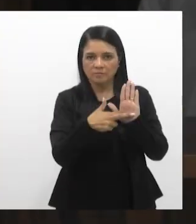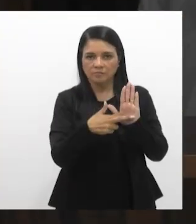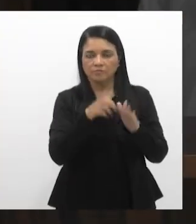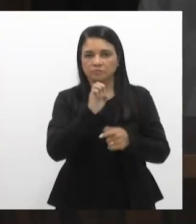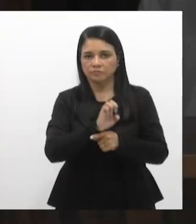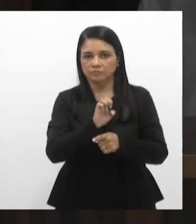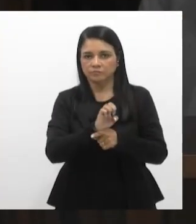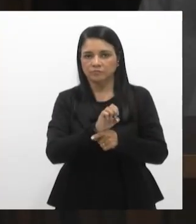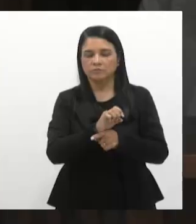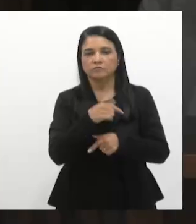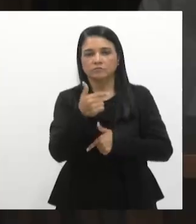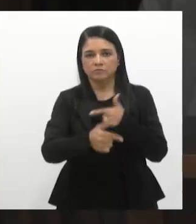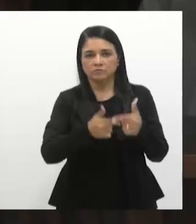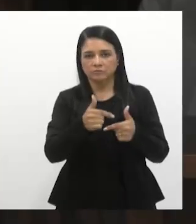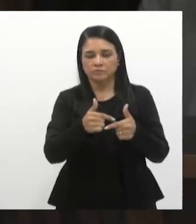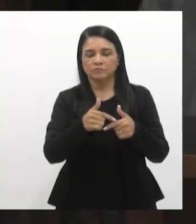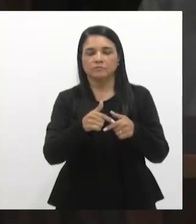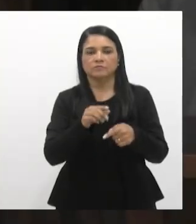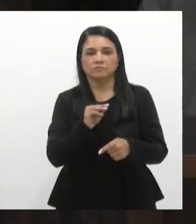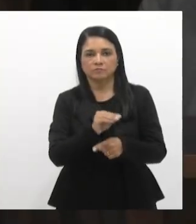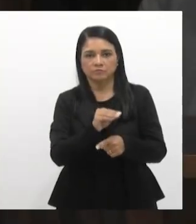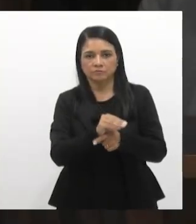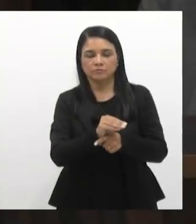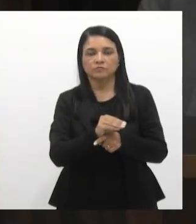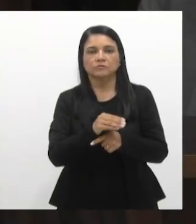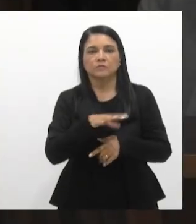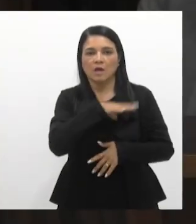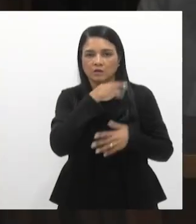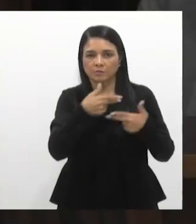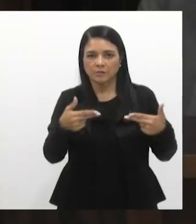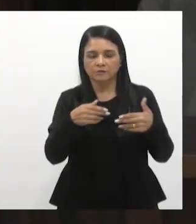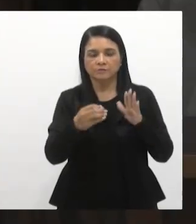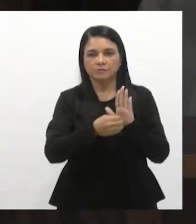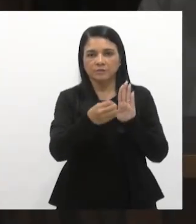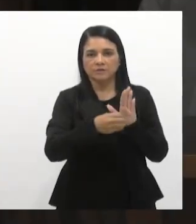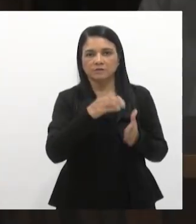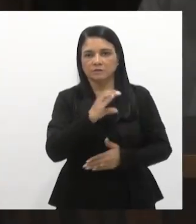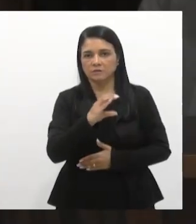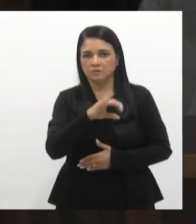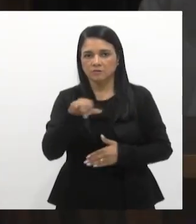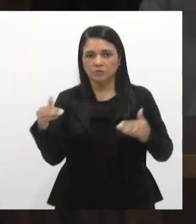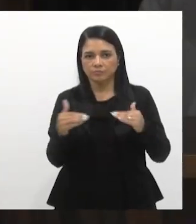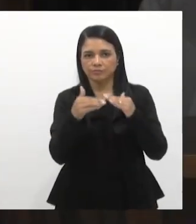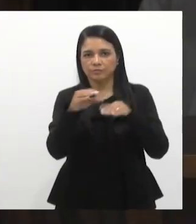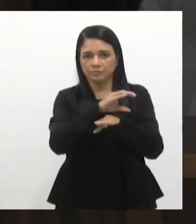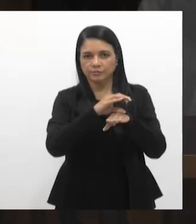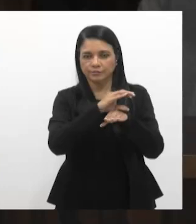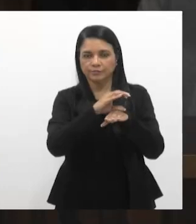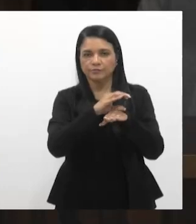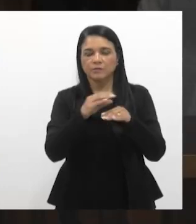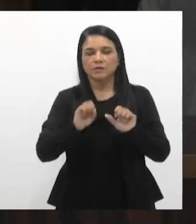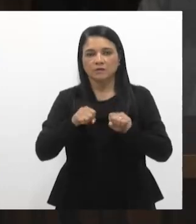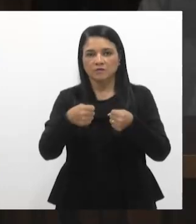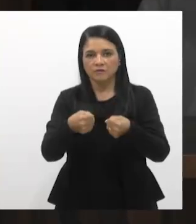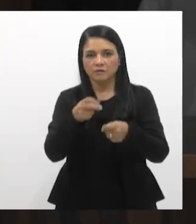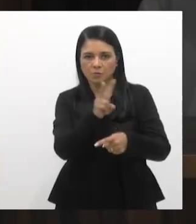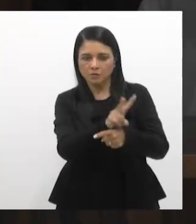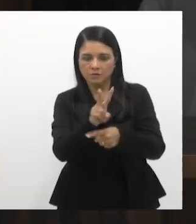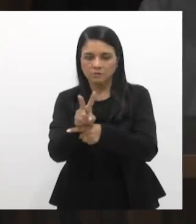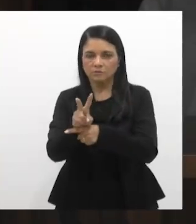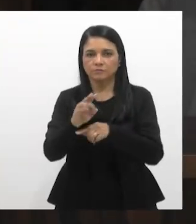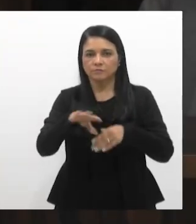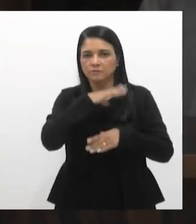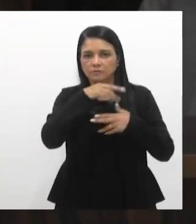estadual dos serviços assistidos por animais. Pareceres das comissões de Constituição e Justiça pela constitucionalidade, de defesa e proteção dos